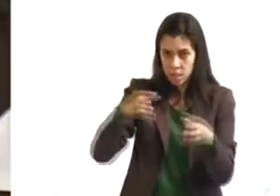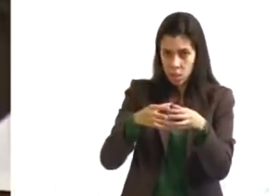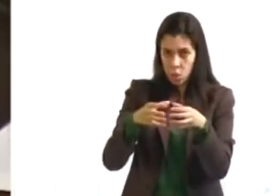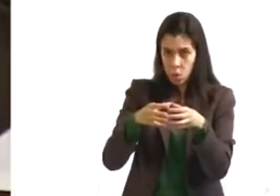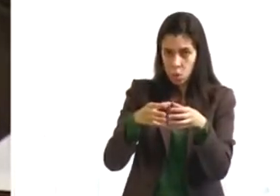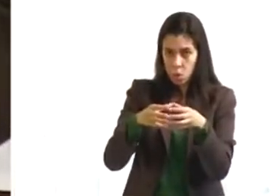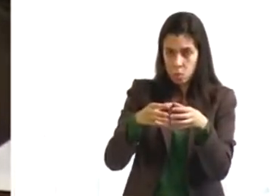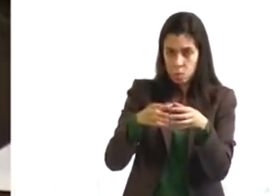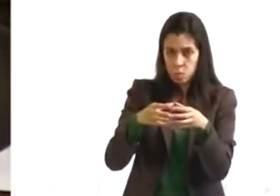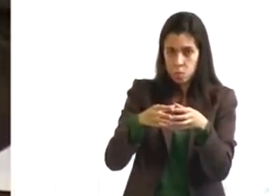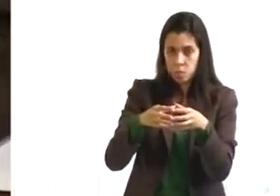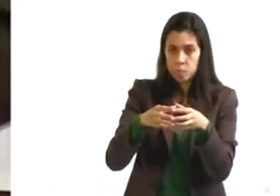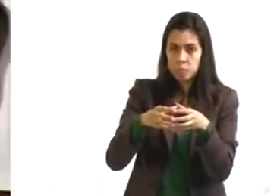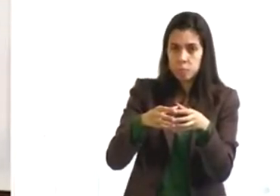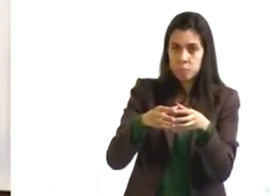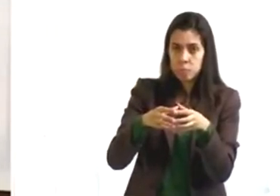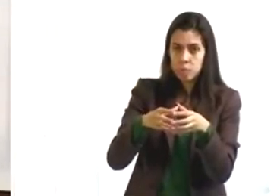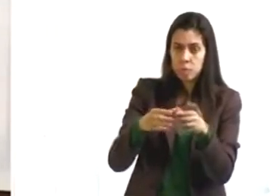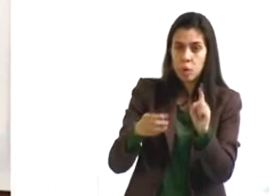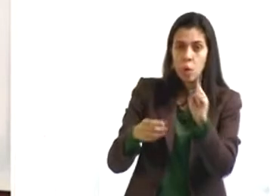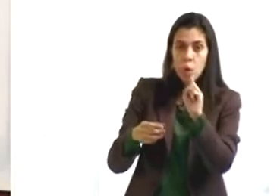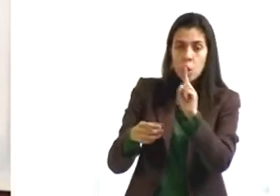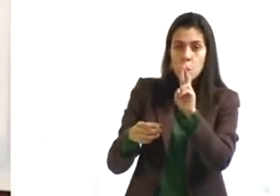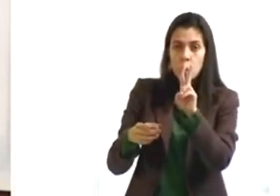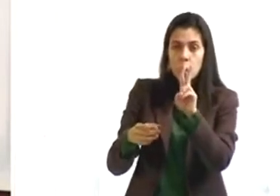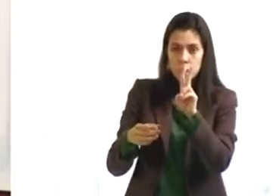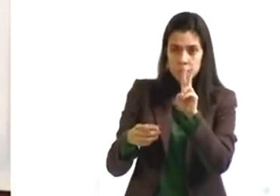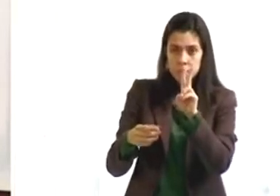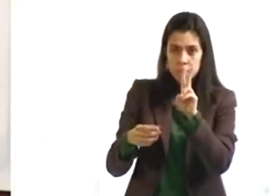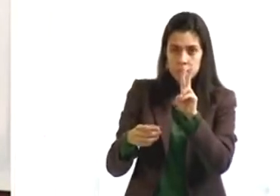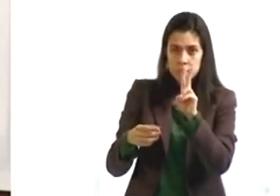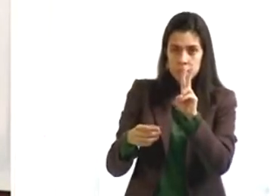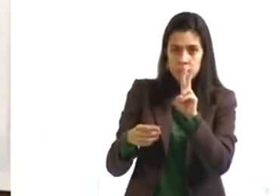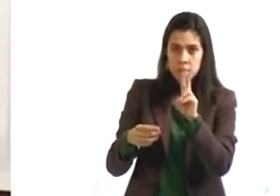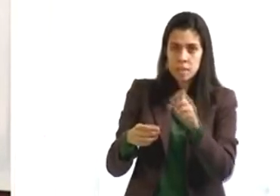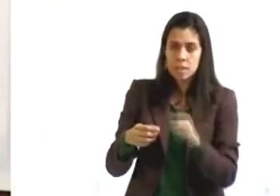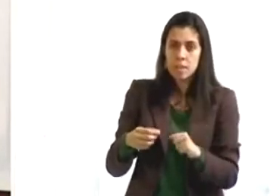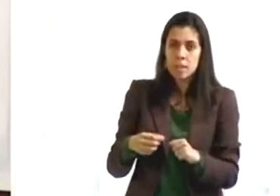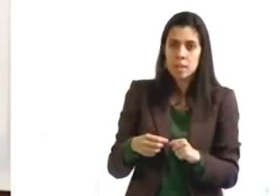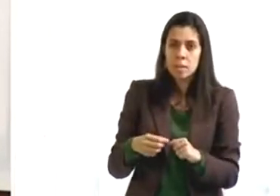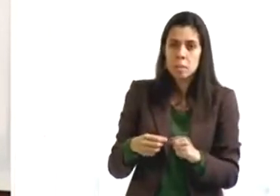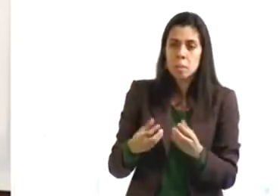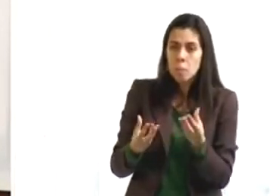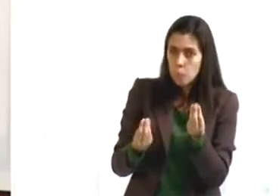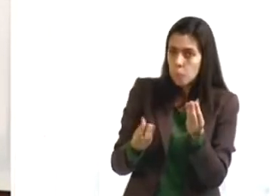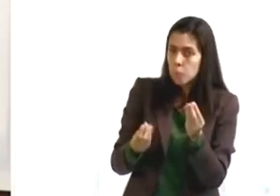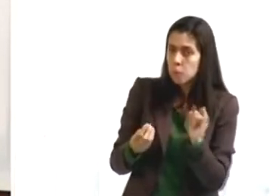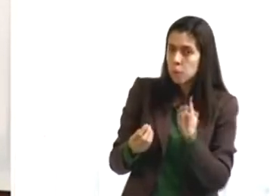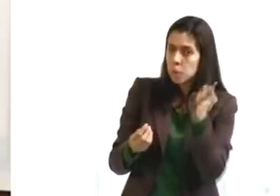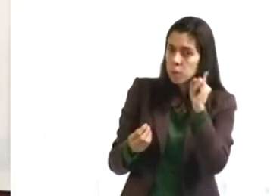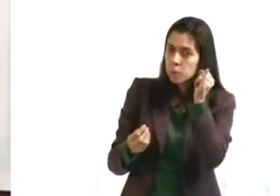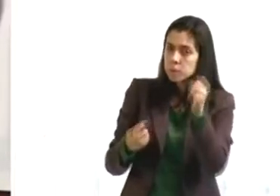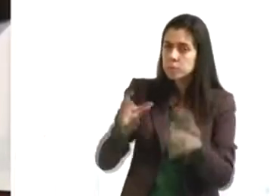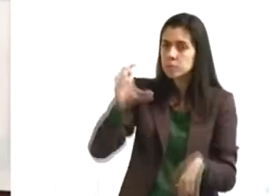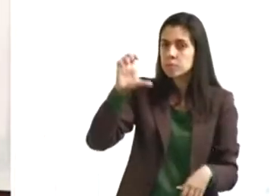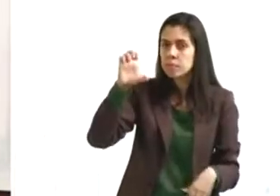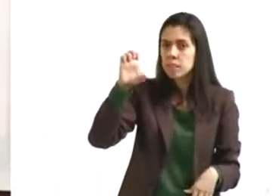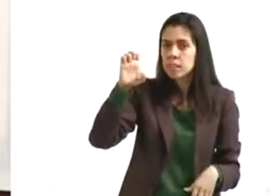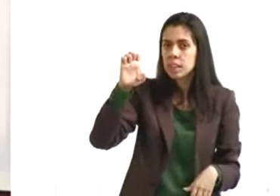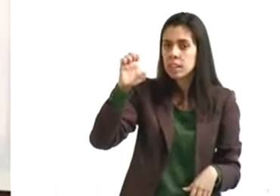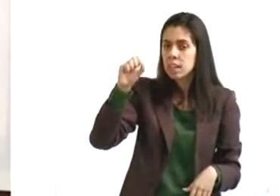você tem registrado em Atos 7, de forma linda, a maneira como Estevão, diante das autoridades, expõe as